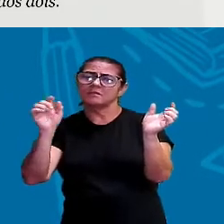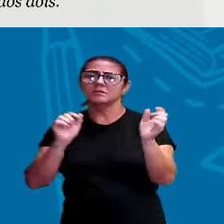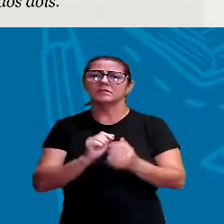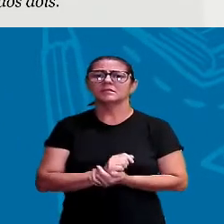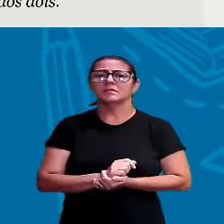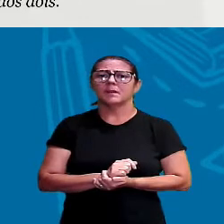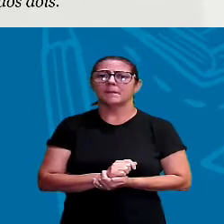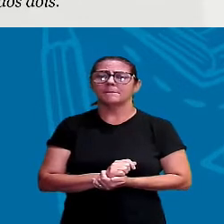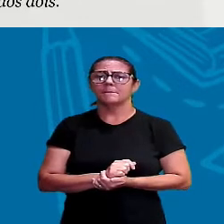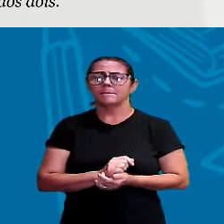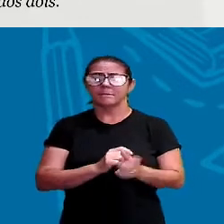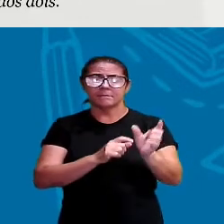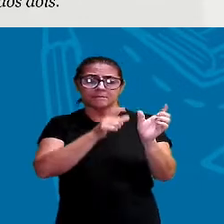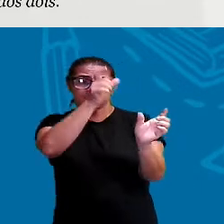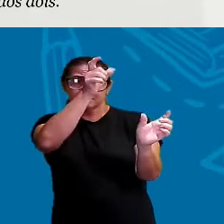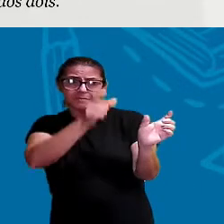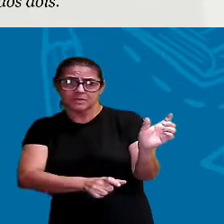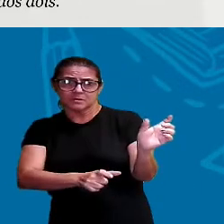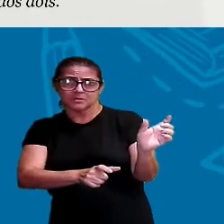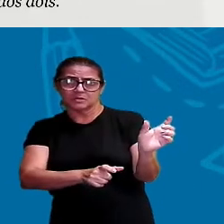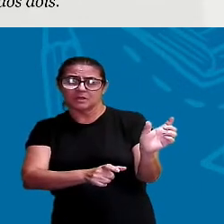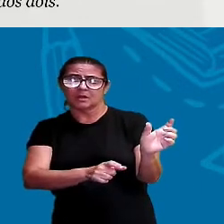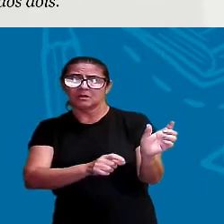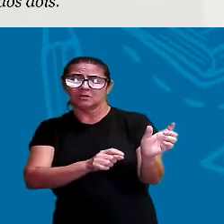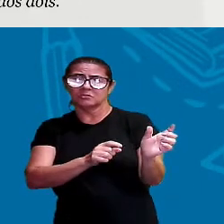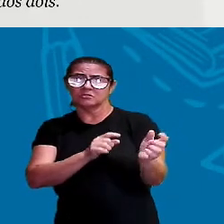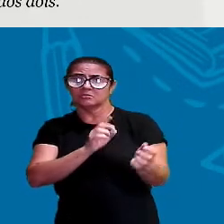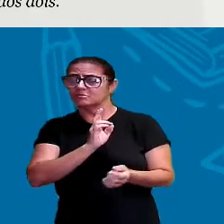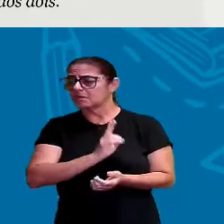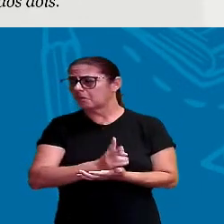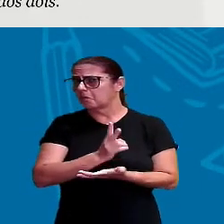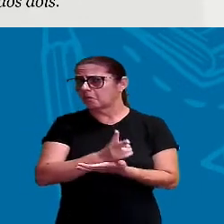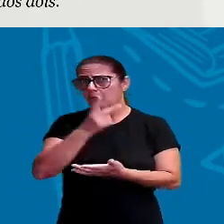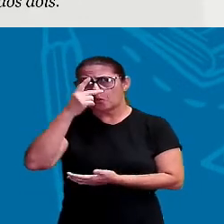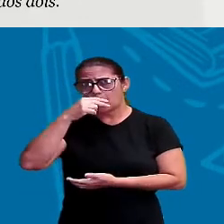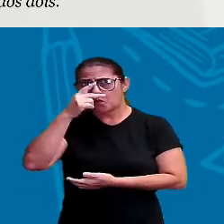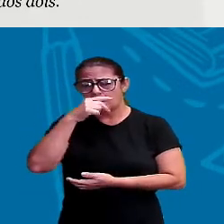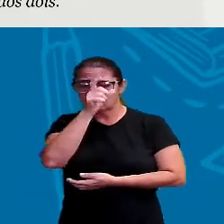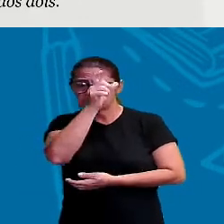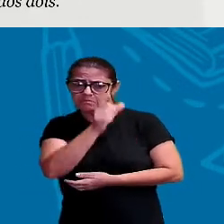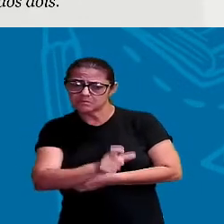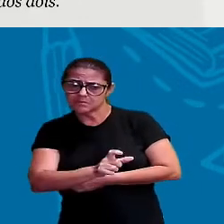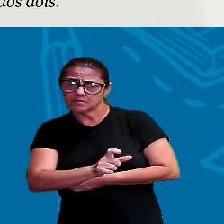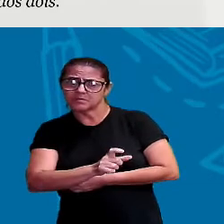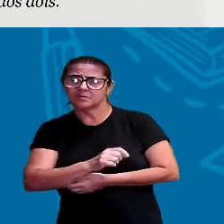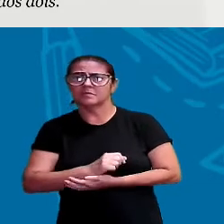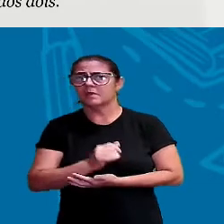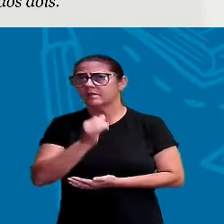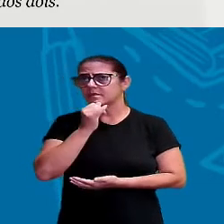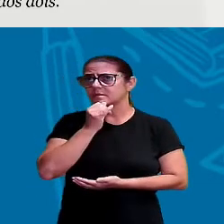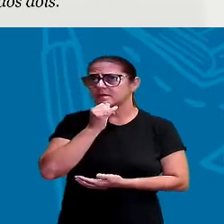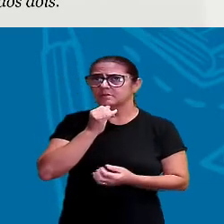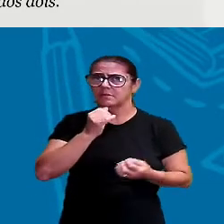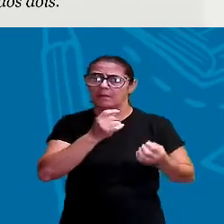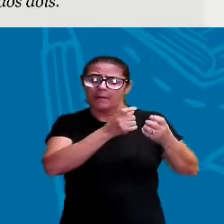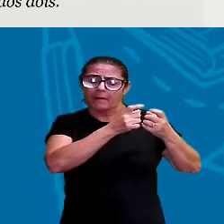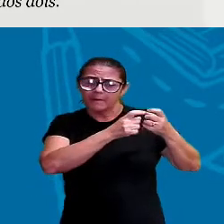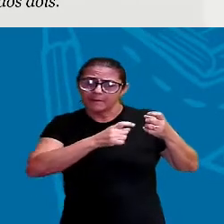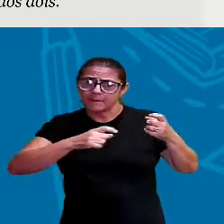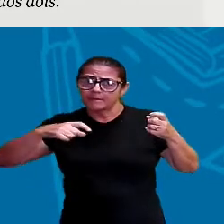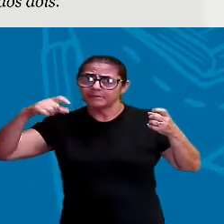vezes personagens fixos. E o que seria isso? Gente, se ele está falando sobre, por exemplo, uma melancia,